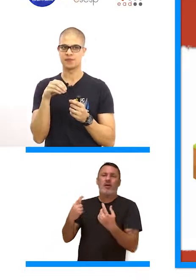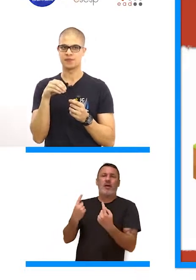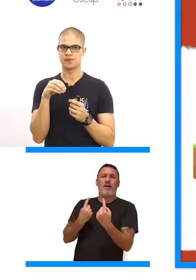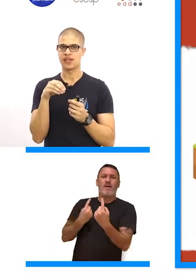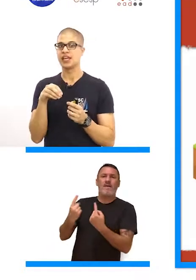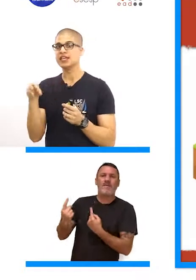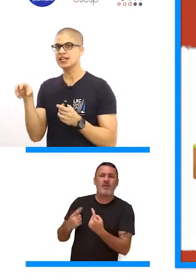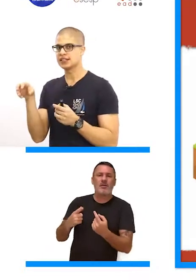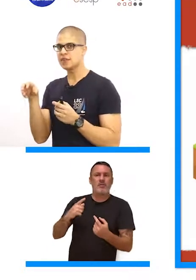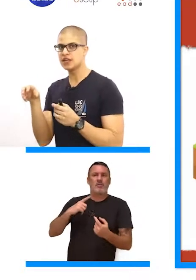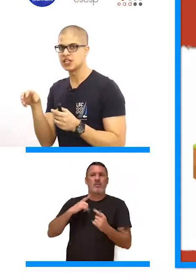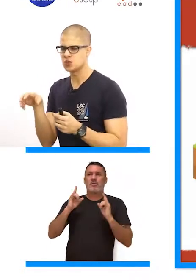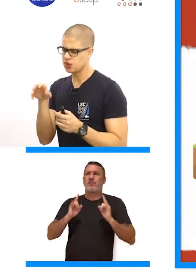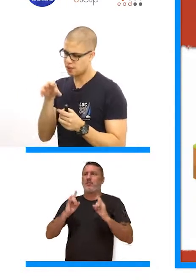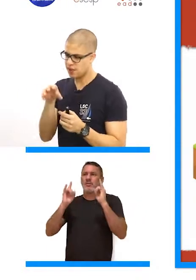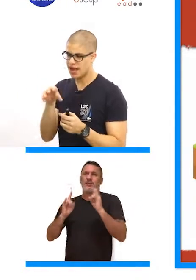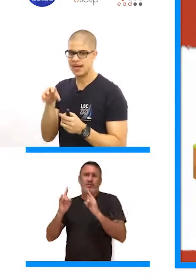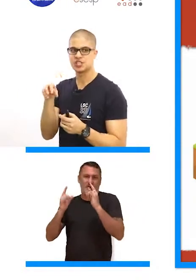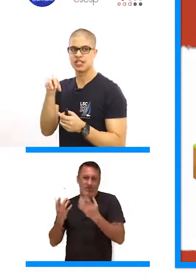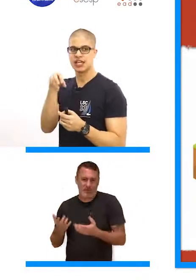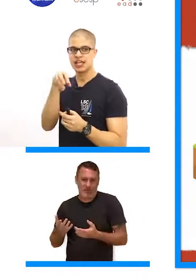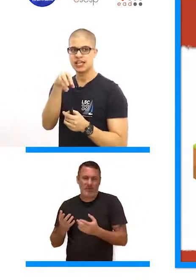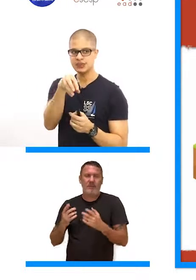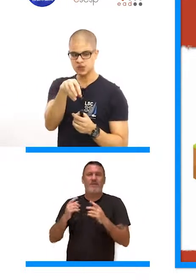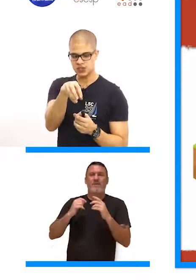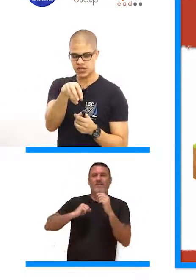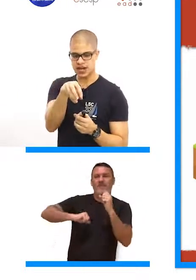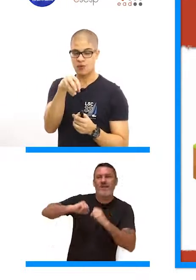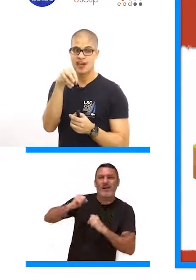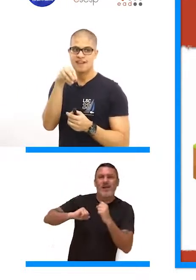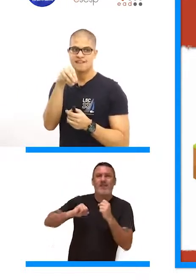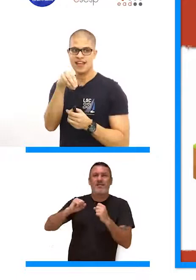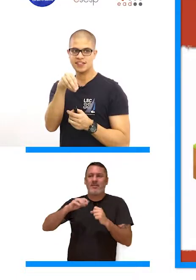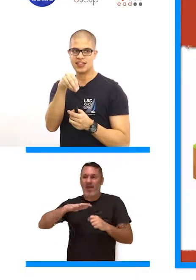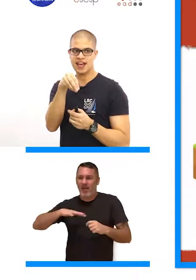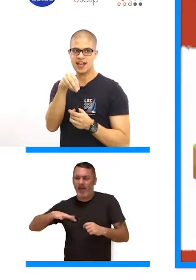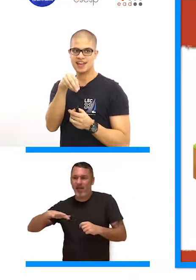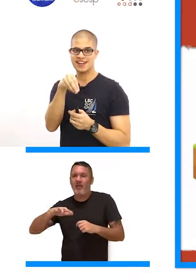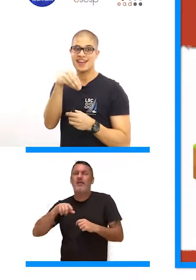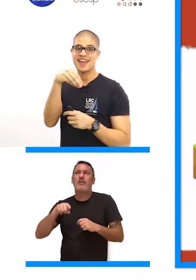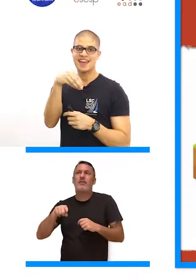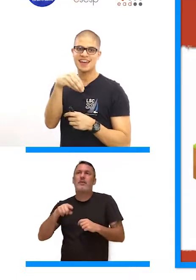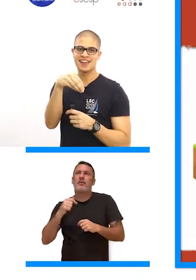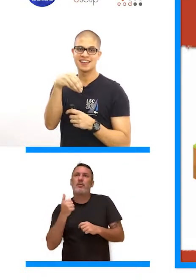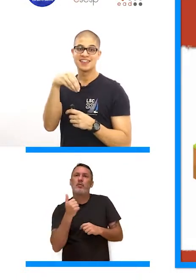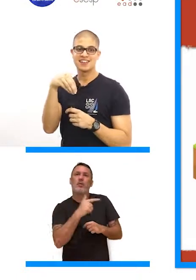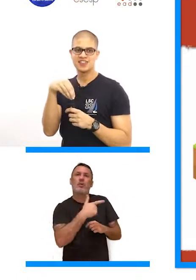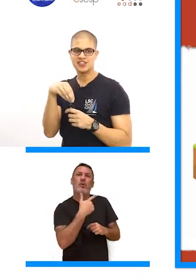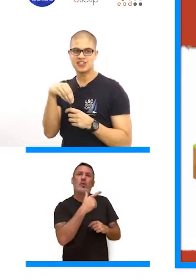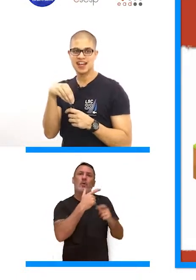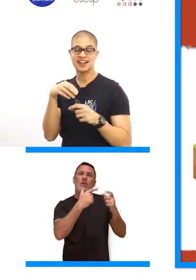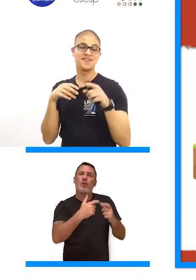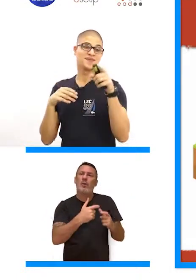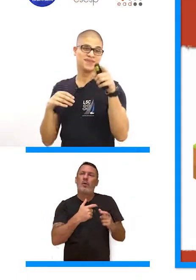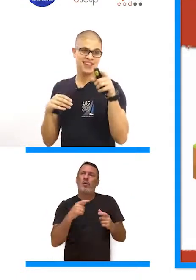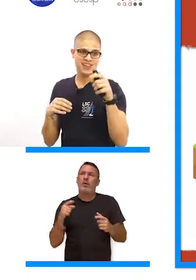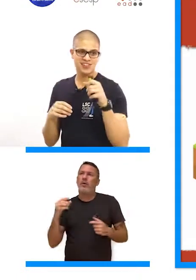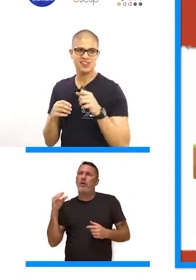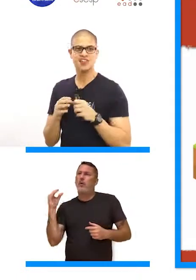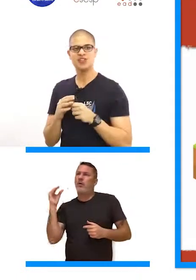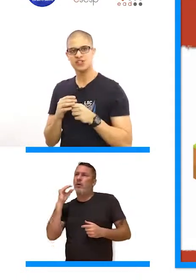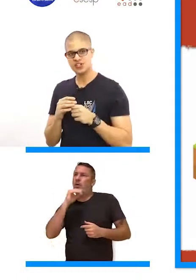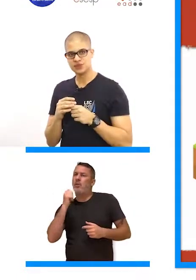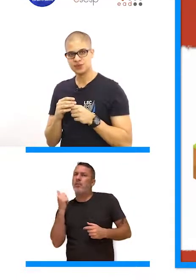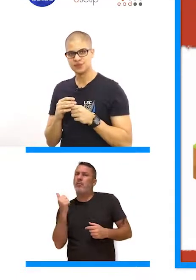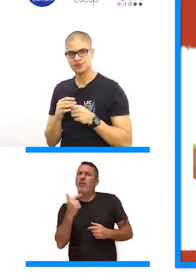comercial e até mesmo, em parte, industrial, nessa área, ela se destaca